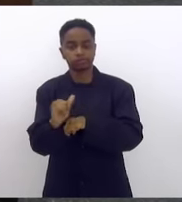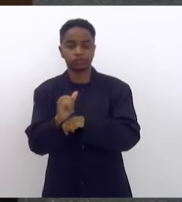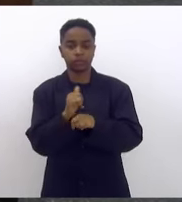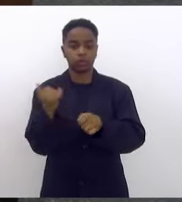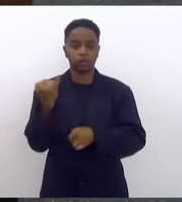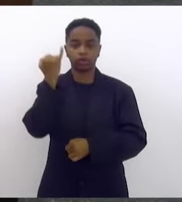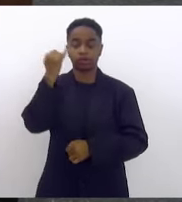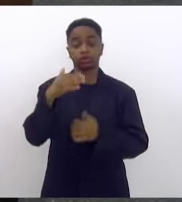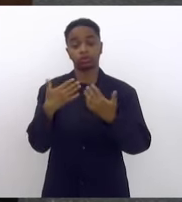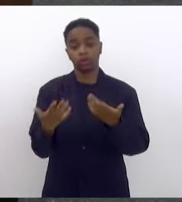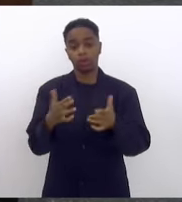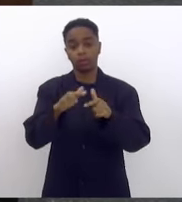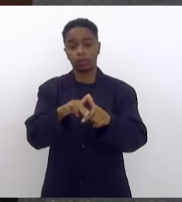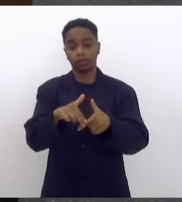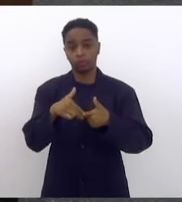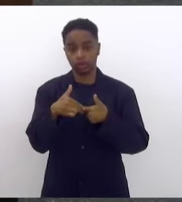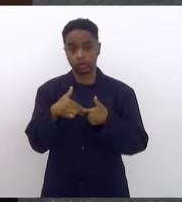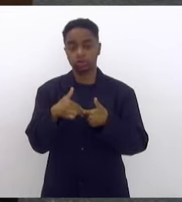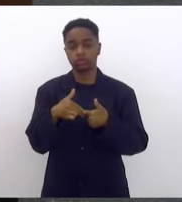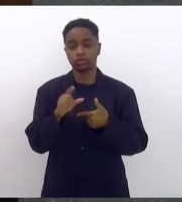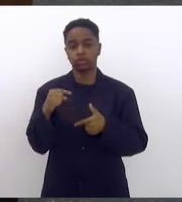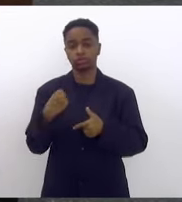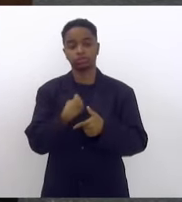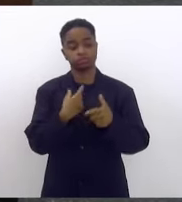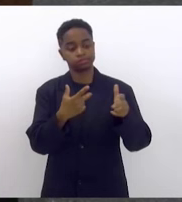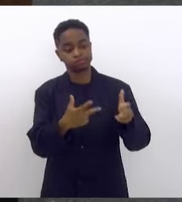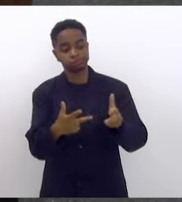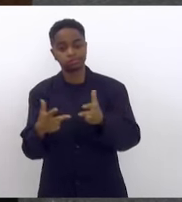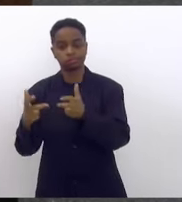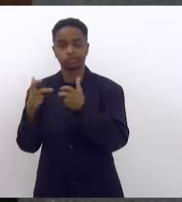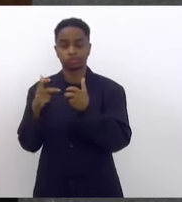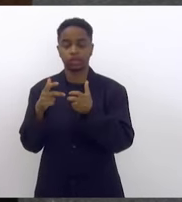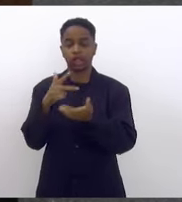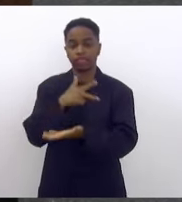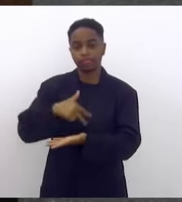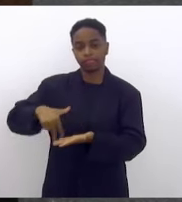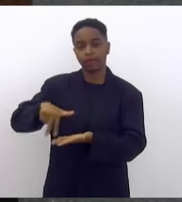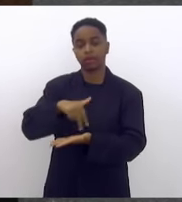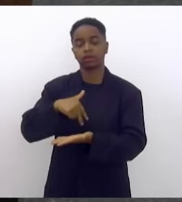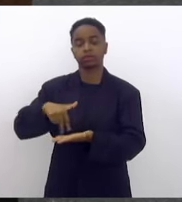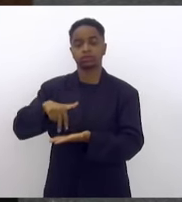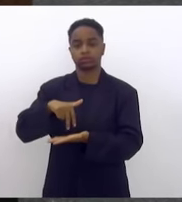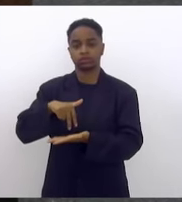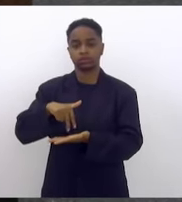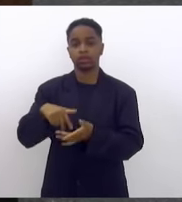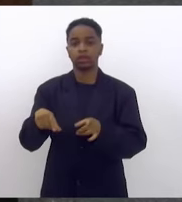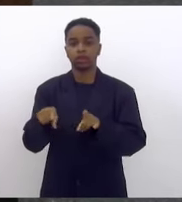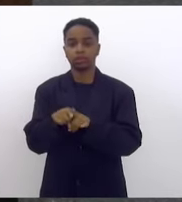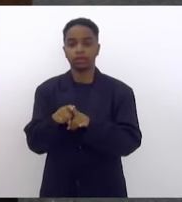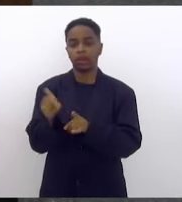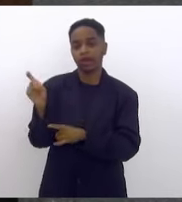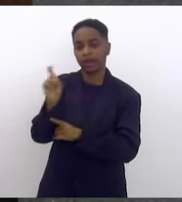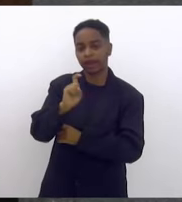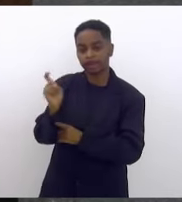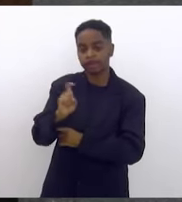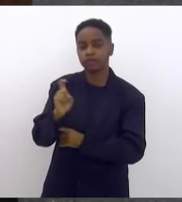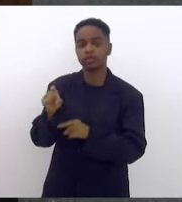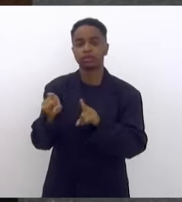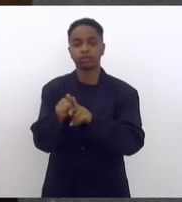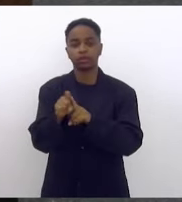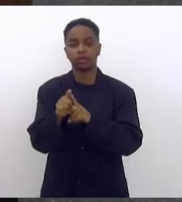isso, além do reconhecimento da dança, não é, do grafite,